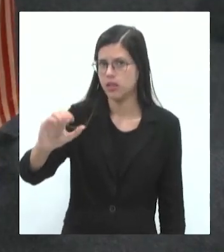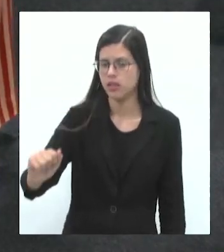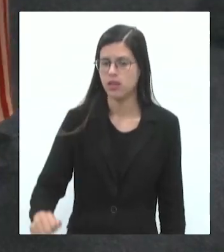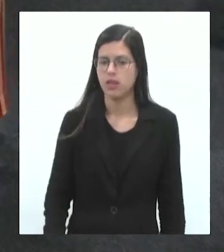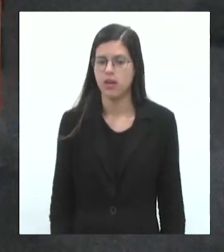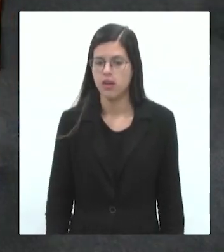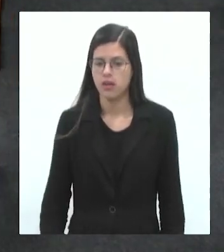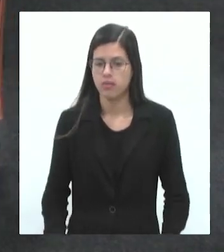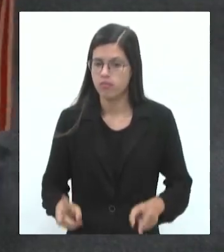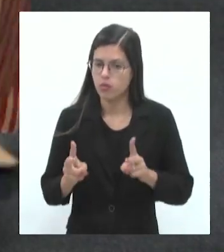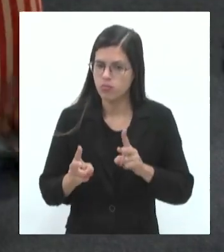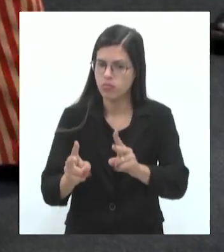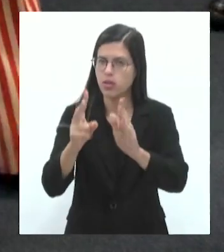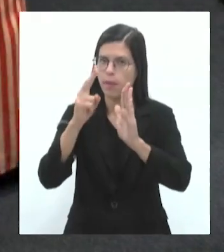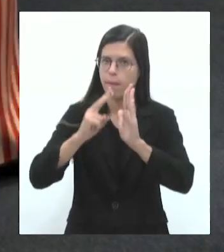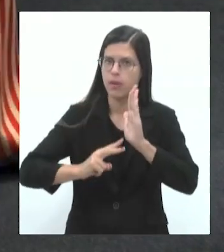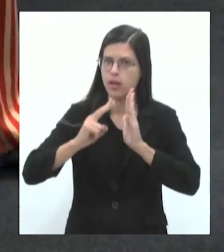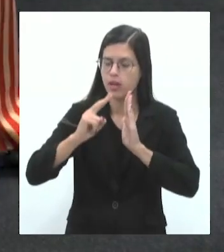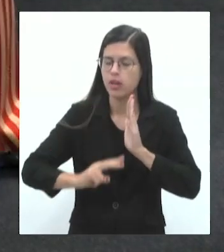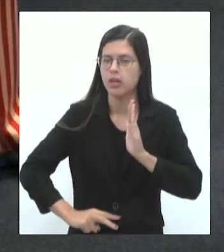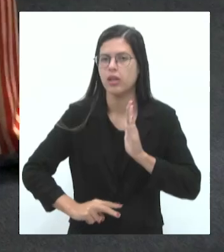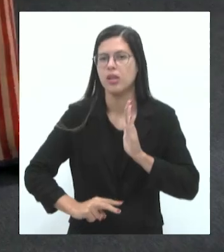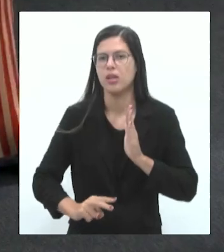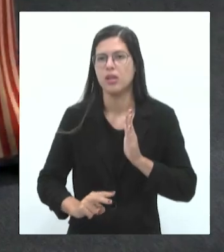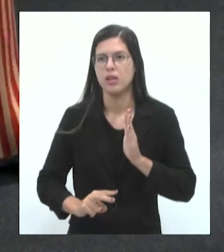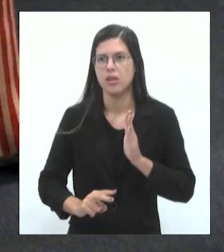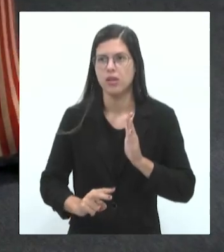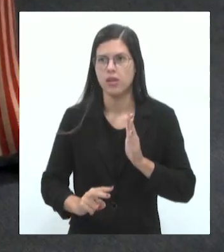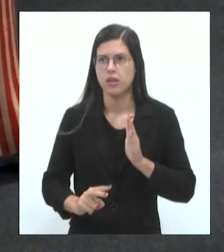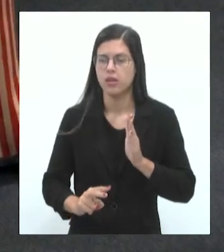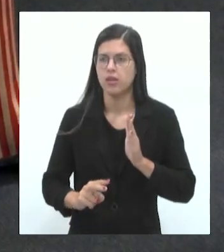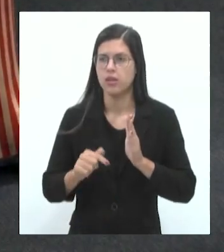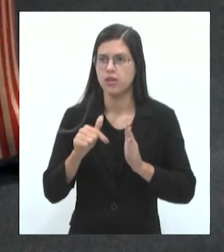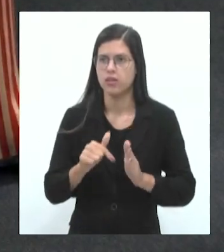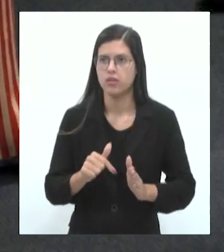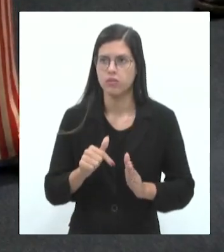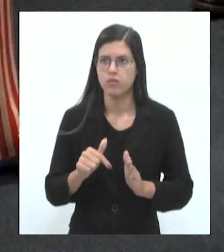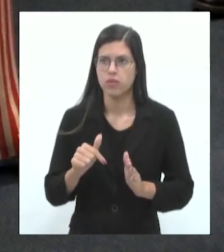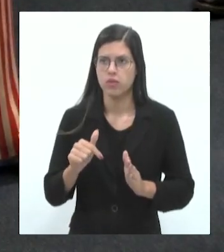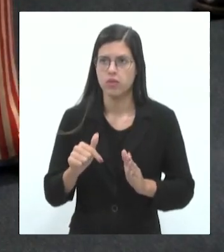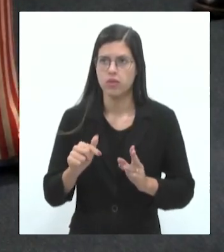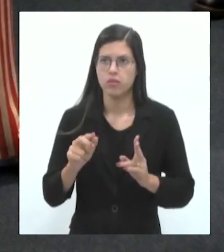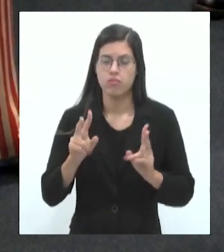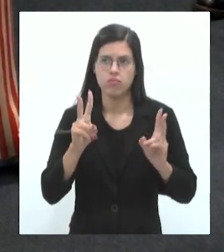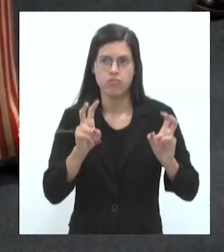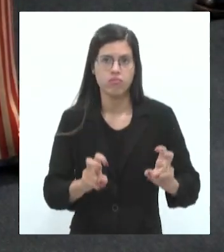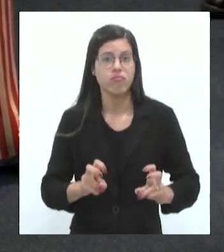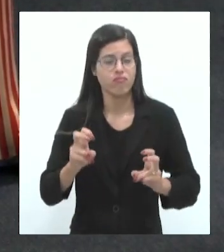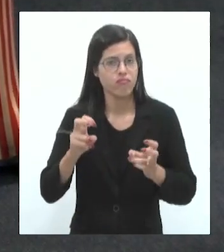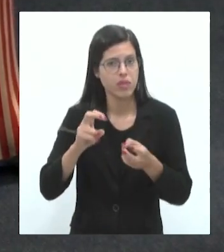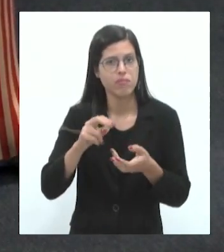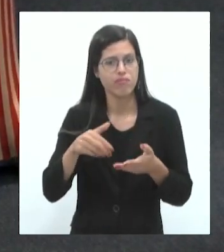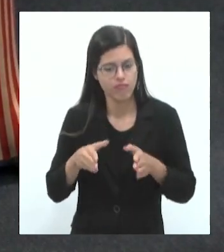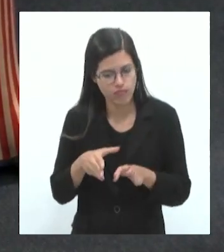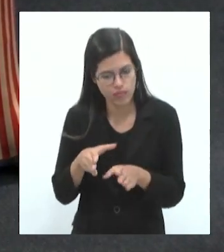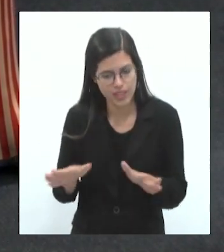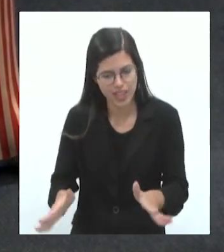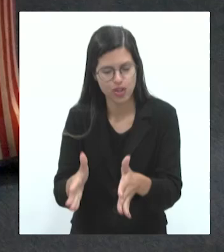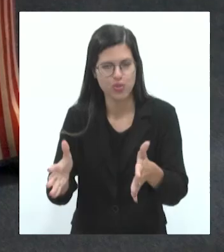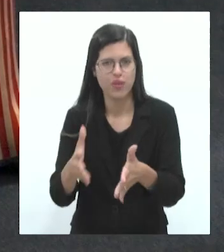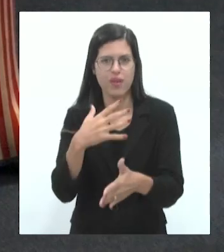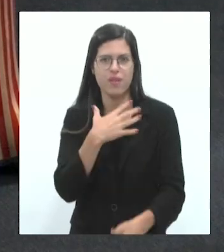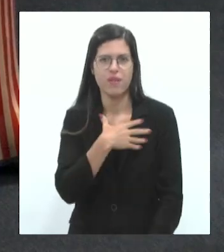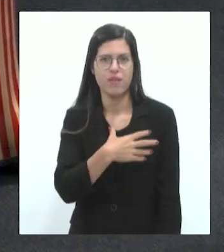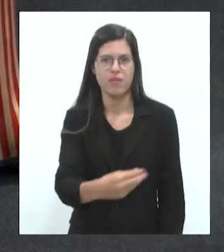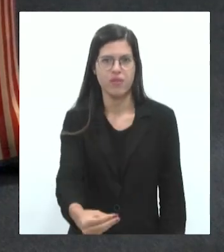que sempre li muito, sempre cultivei que meus filhos lessem muito, dou muito meus livros